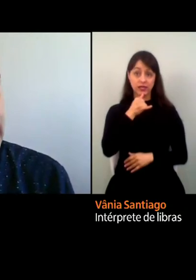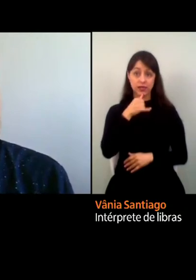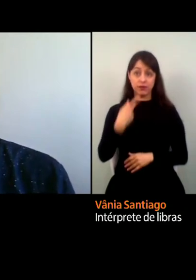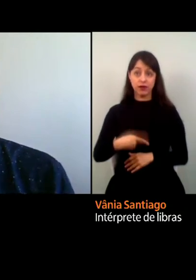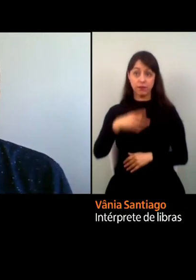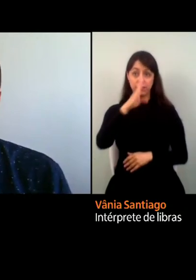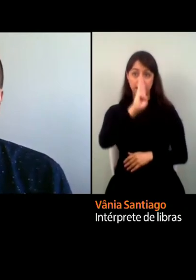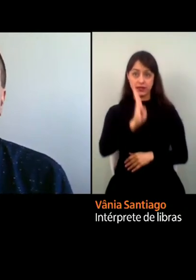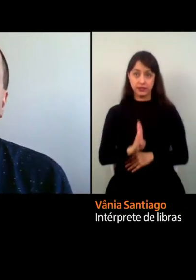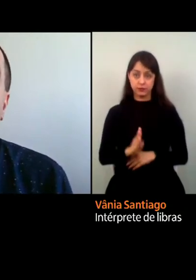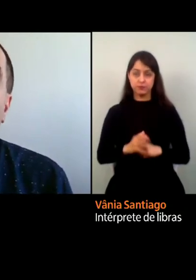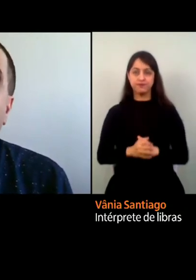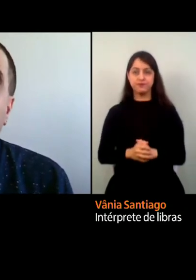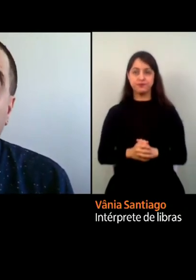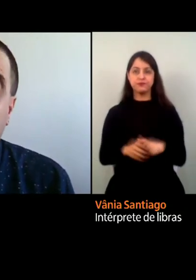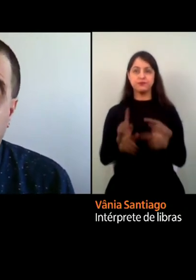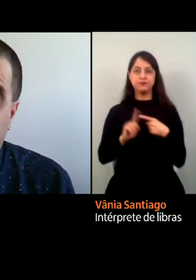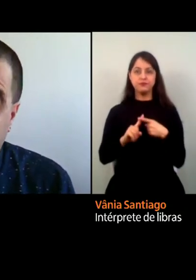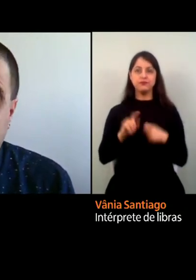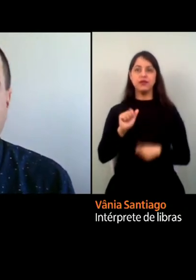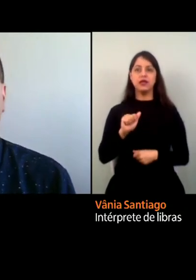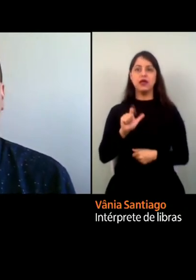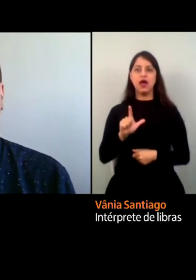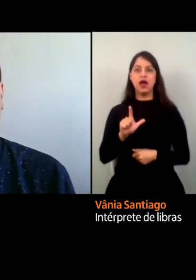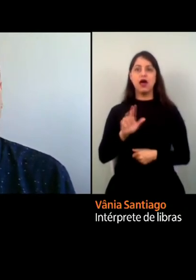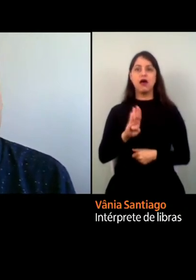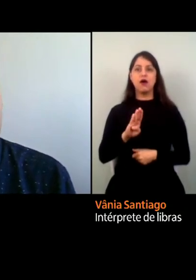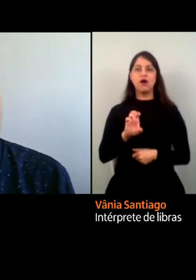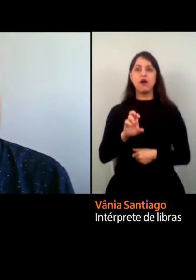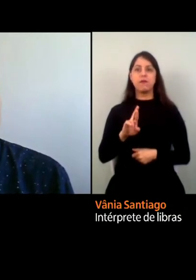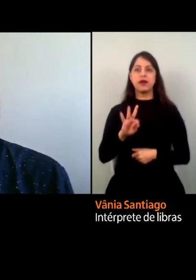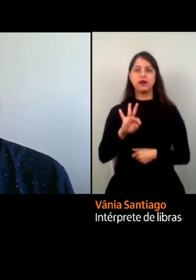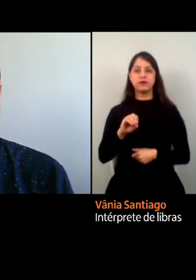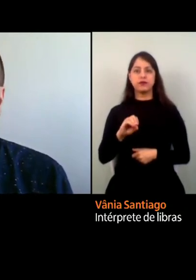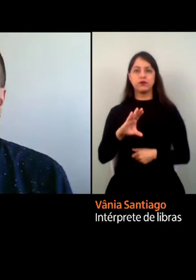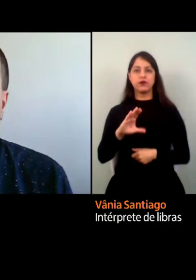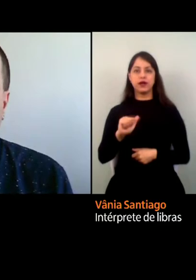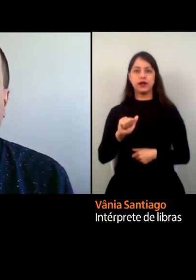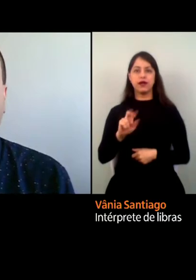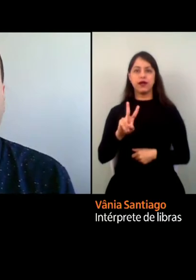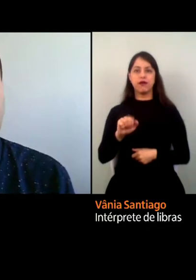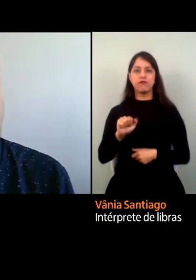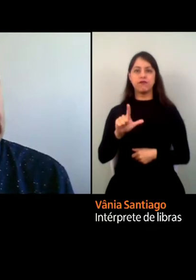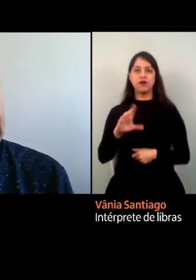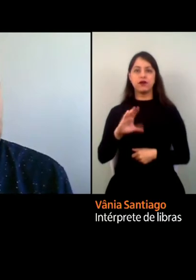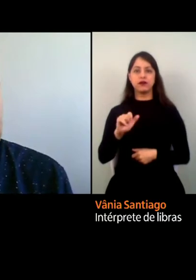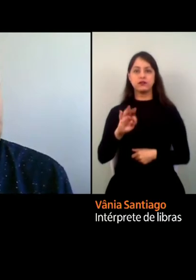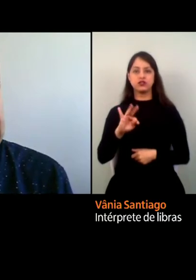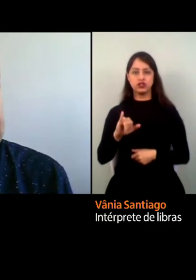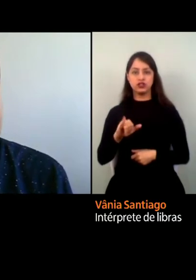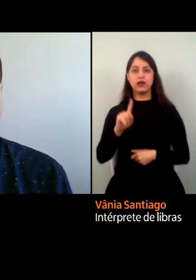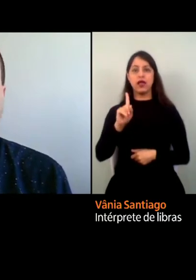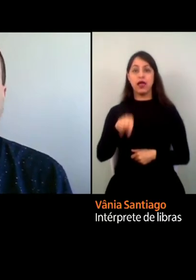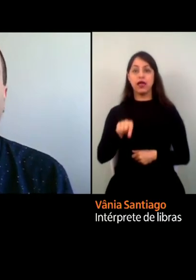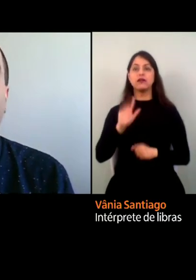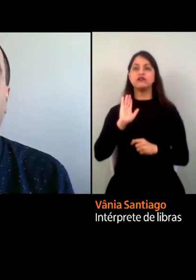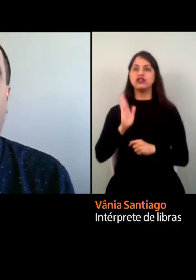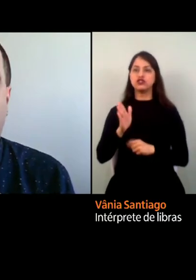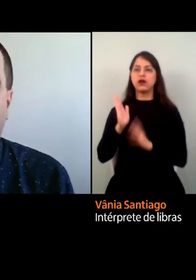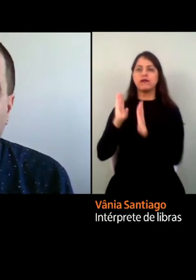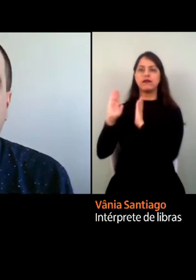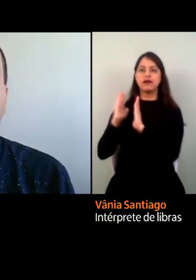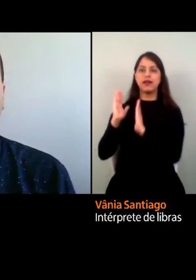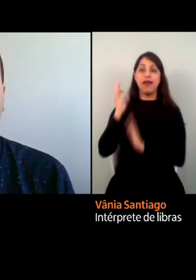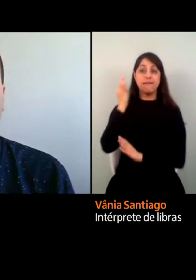Alberto Cavalcante passou pela vanguarda francesa como diretor, Além das Horas, 1926,